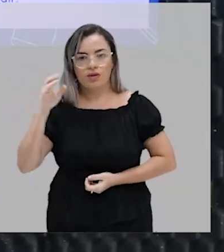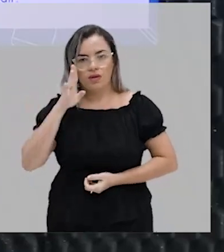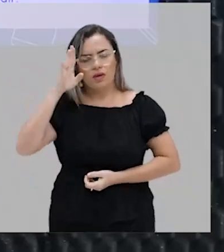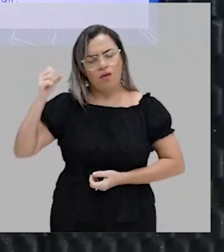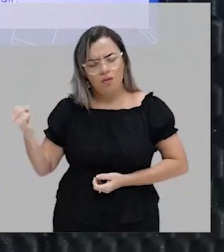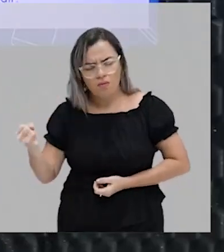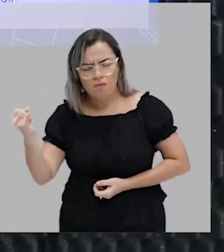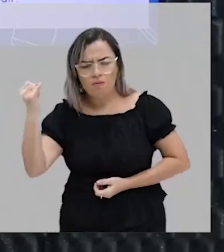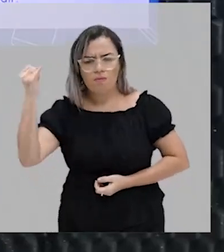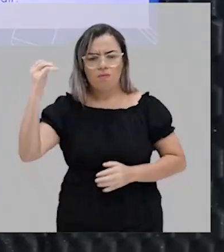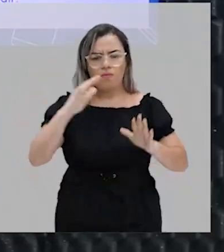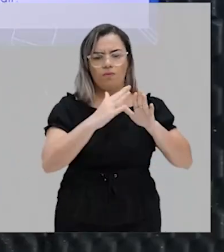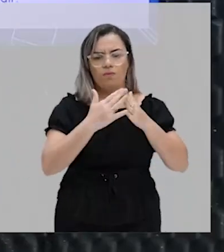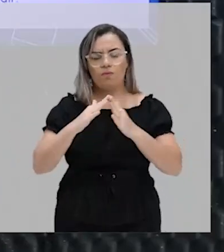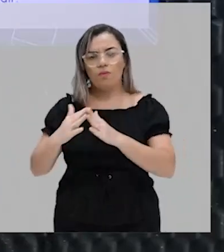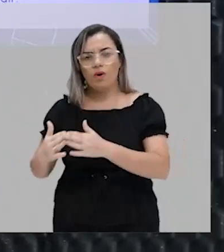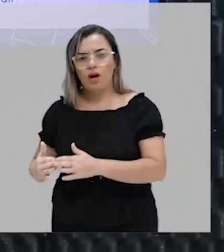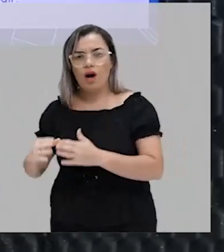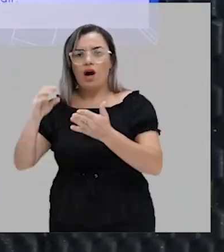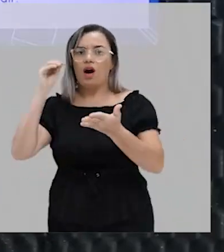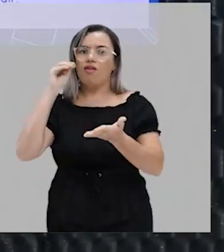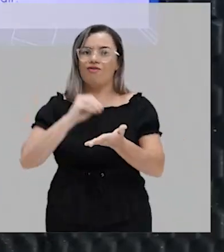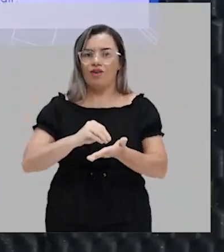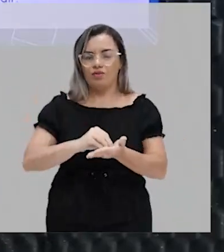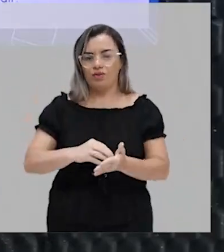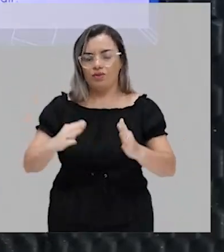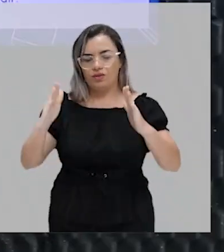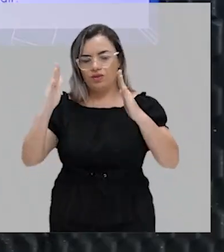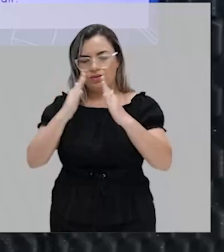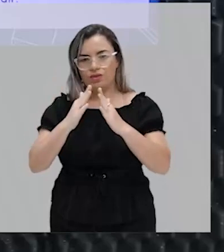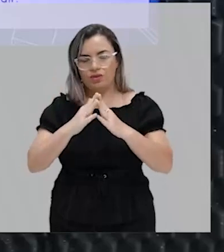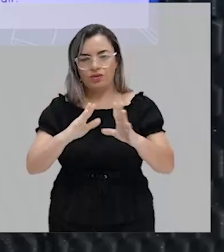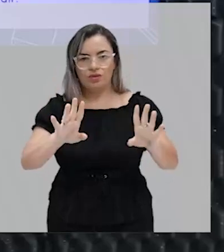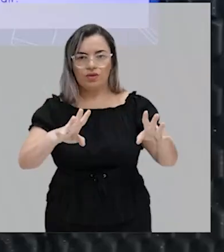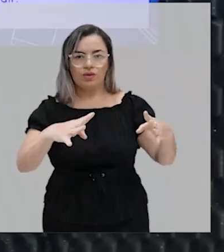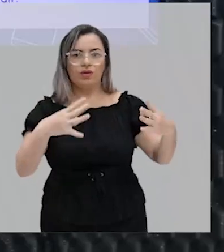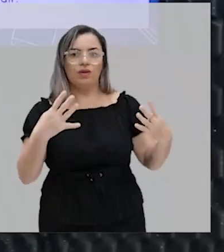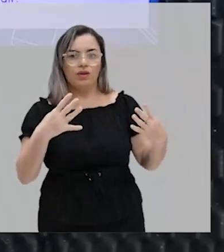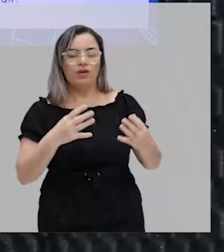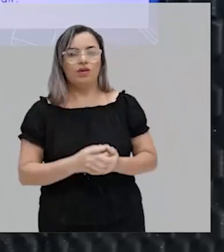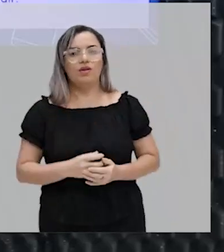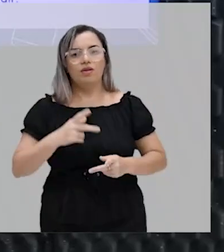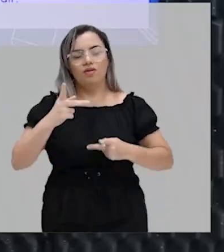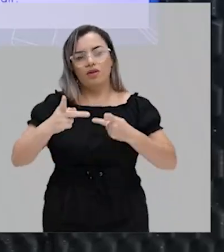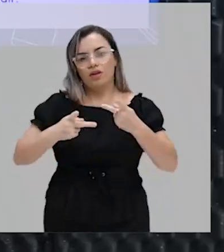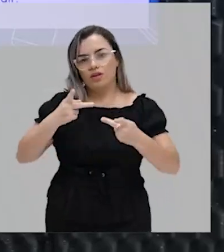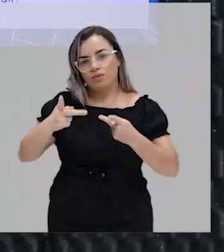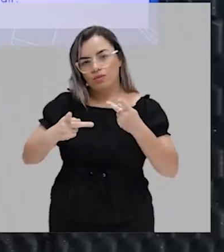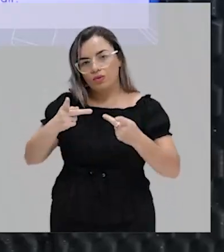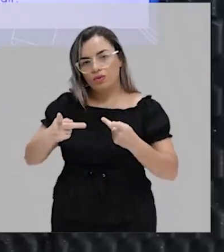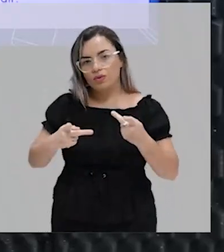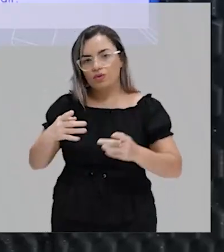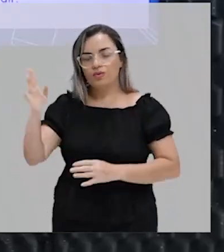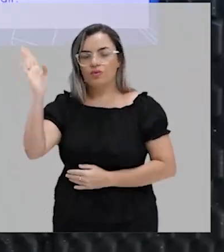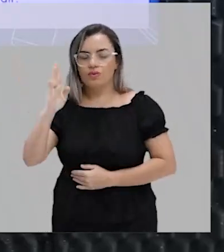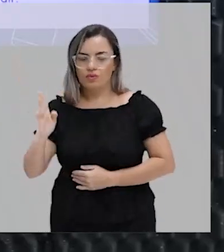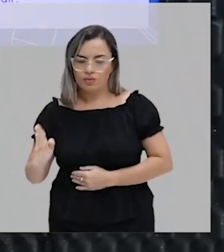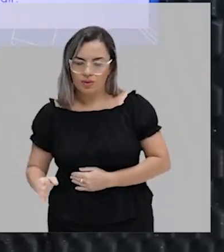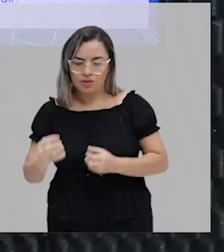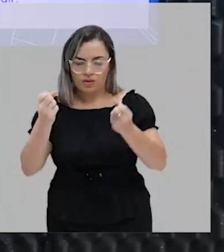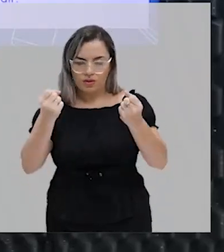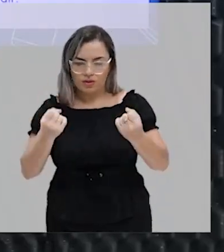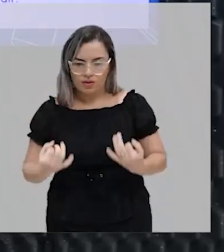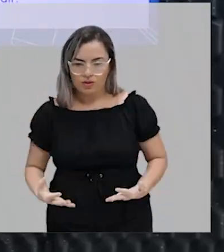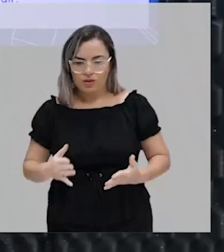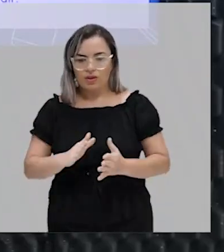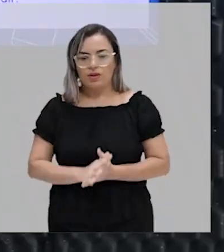de favelização, é o chamado déficit habitacional. Isso eu te chamo a atenção porque vem sendo muito falado no Brasil, tá, atualmente. O que é isso, Marcos?